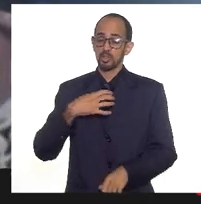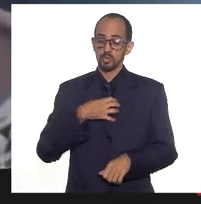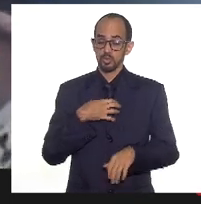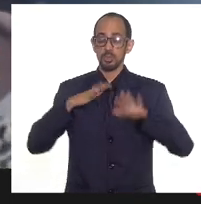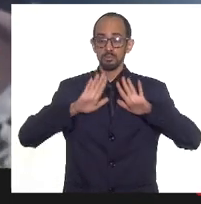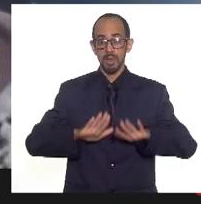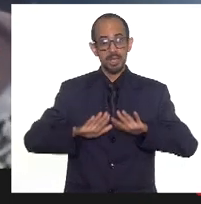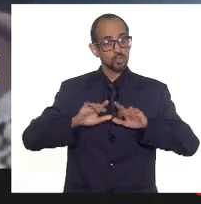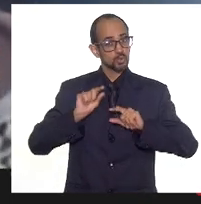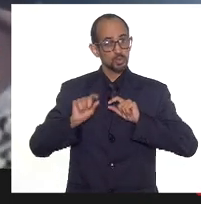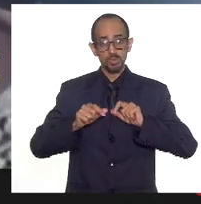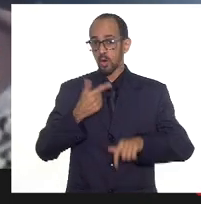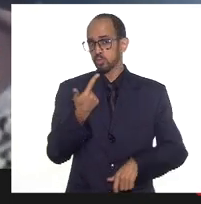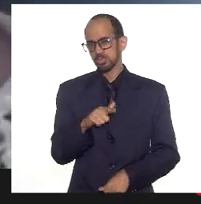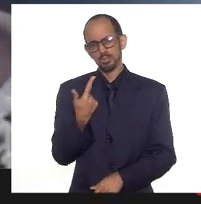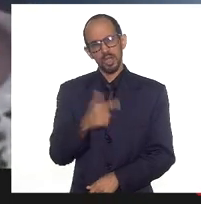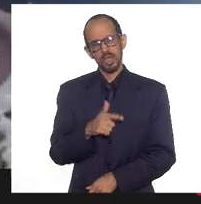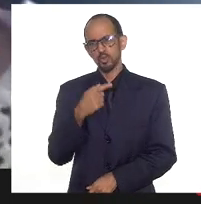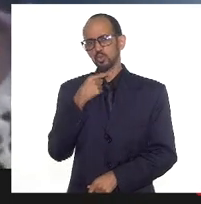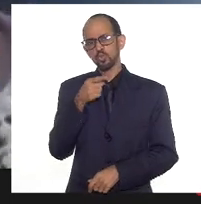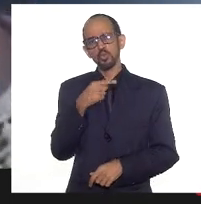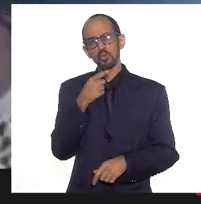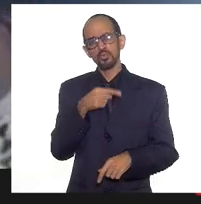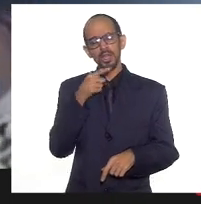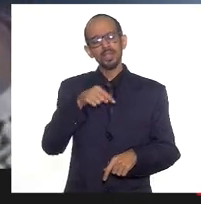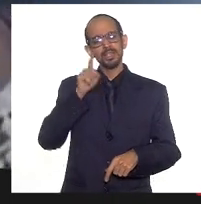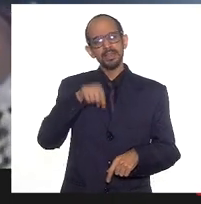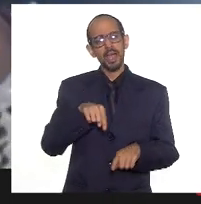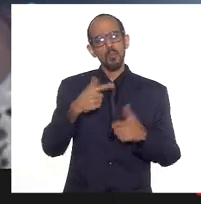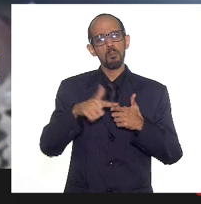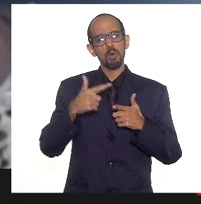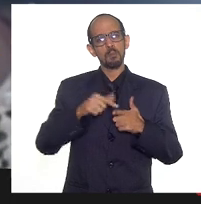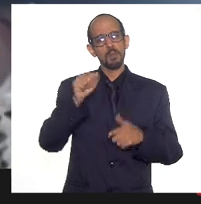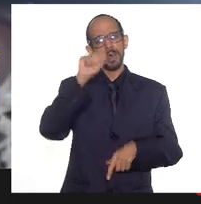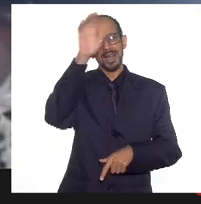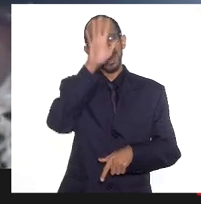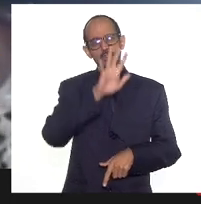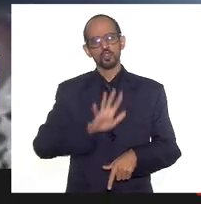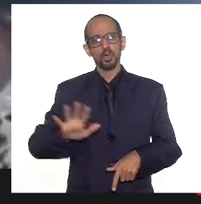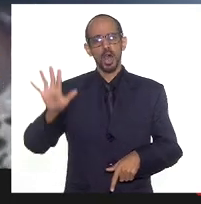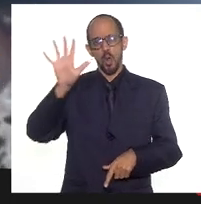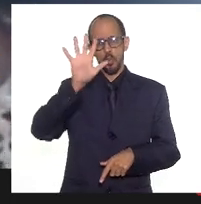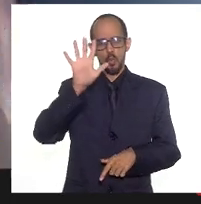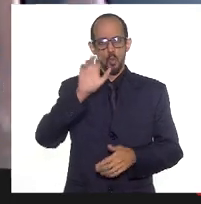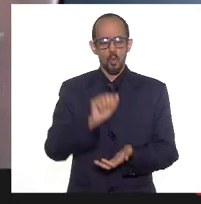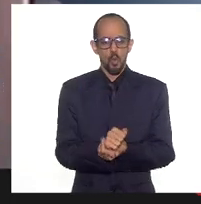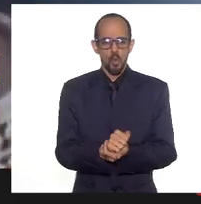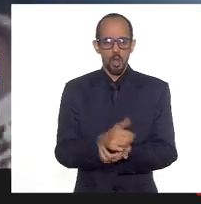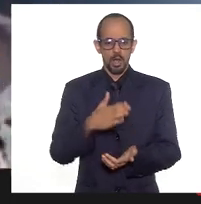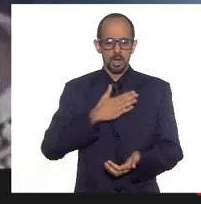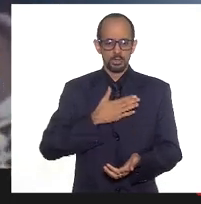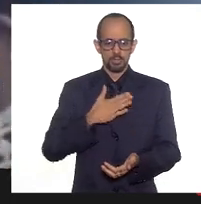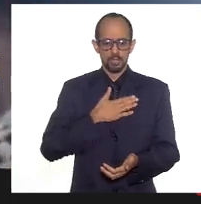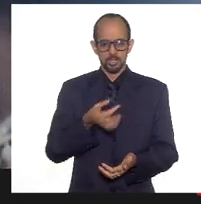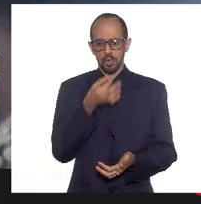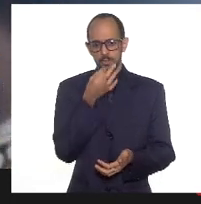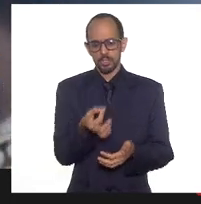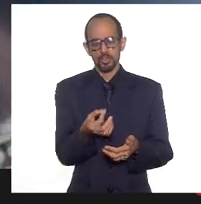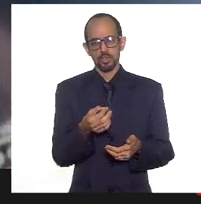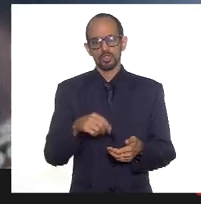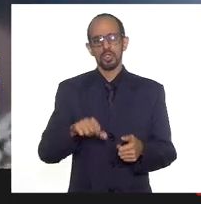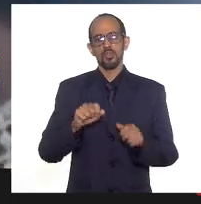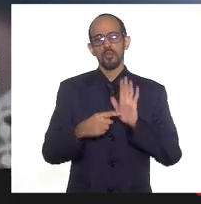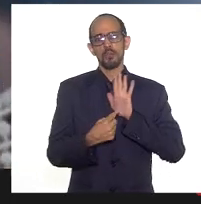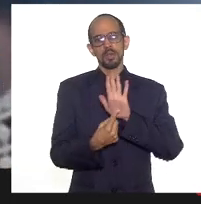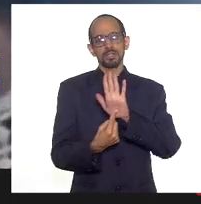hoje, sem sombra de dúvida, que se trata de um problema nacional. Eu pretendo apresentar os meus argumentos a partir de 7